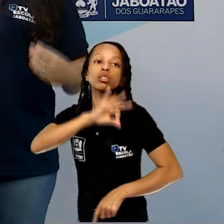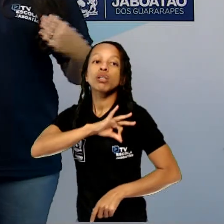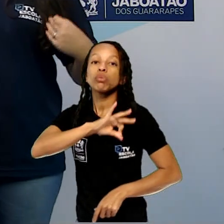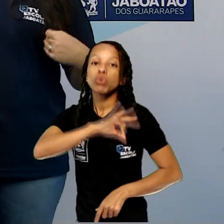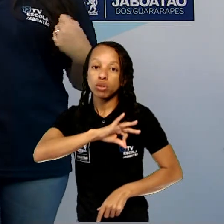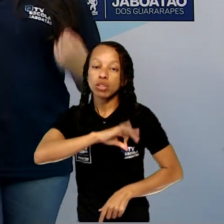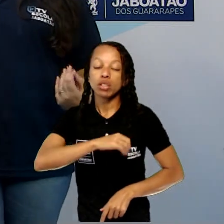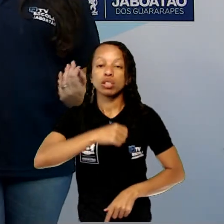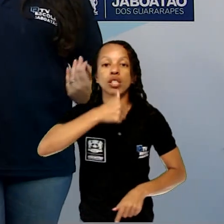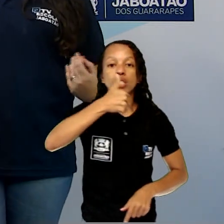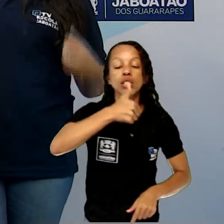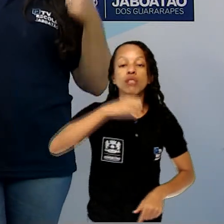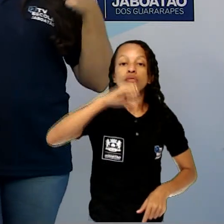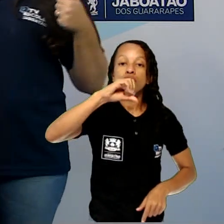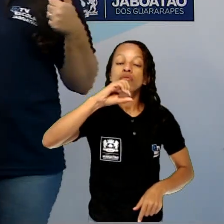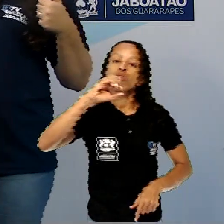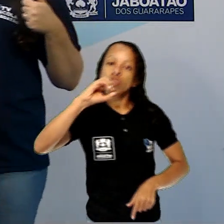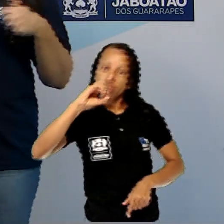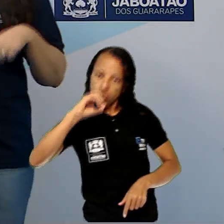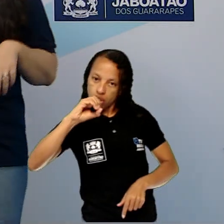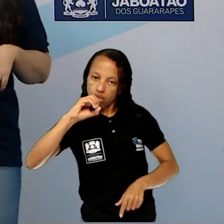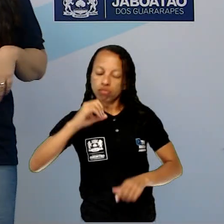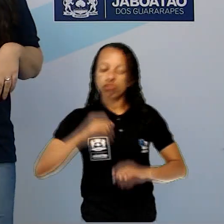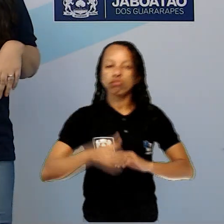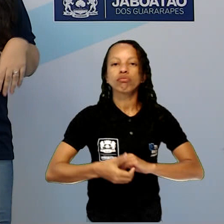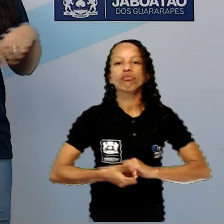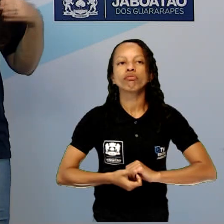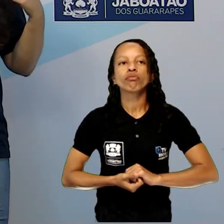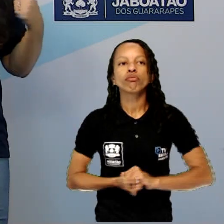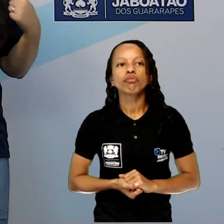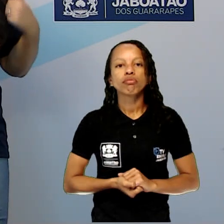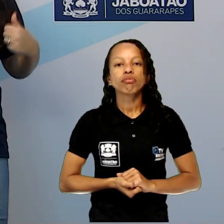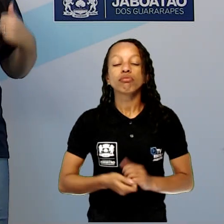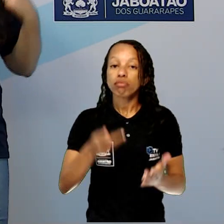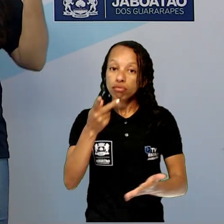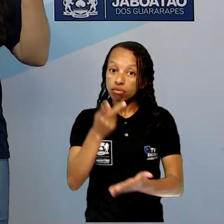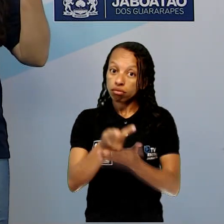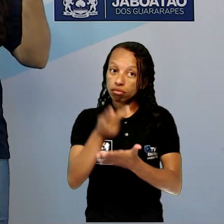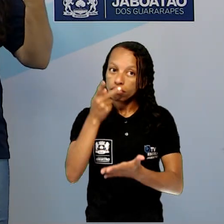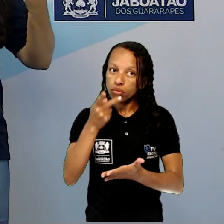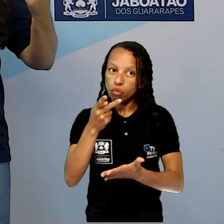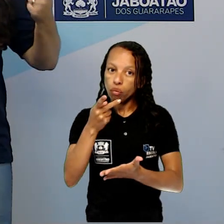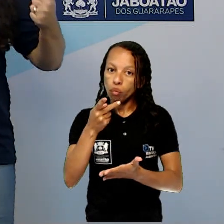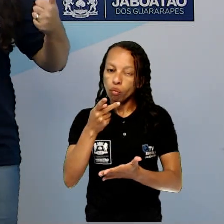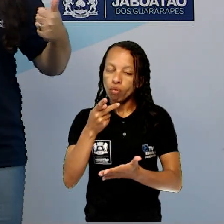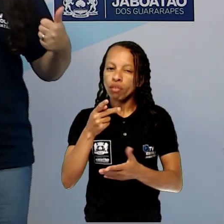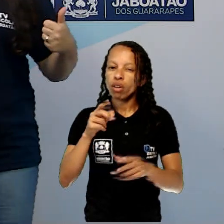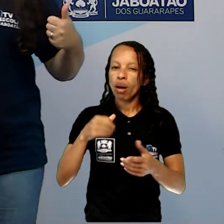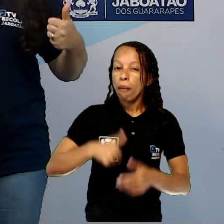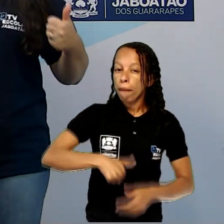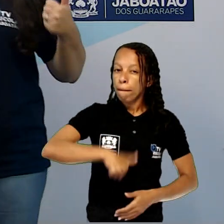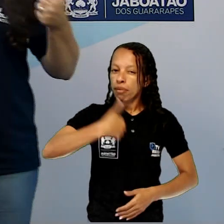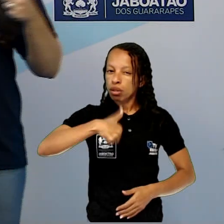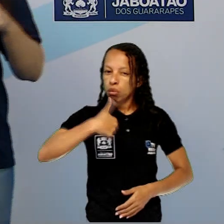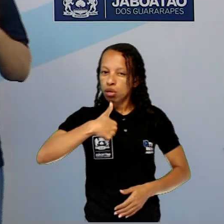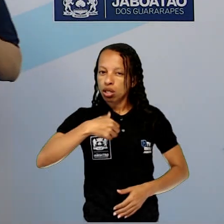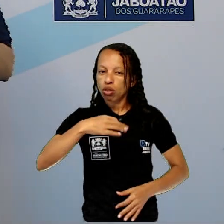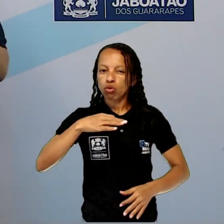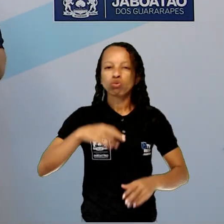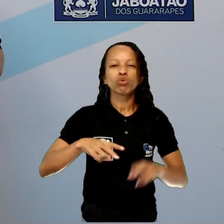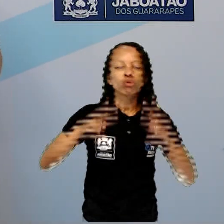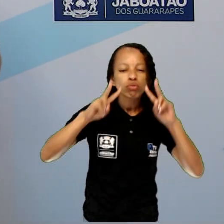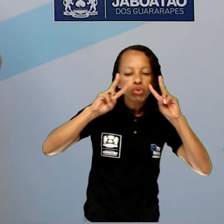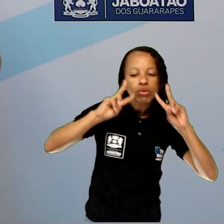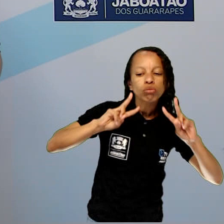assistência especializada, ok? As ações, você tem que primeiro checar